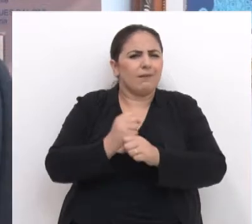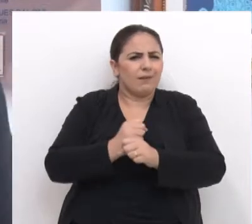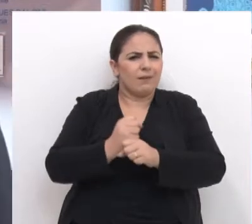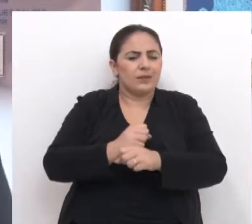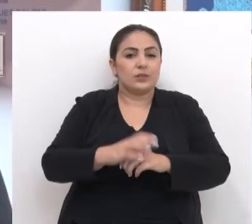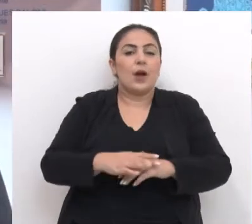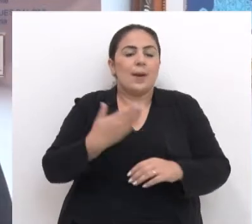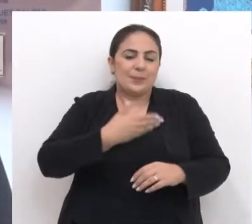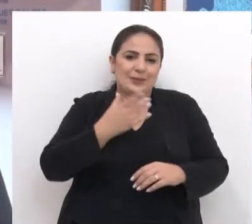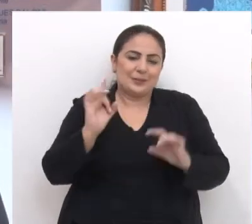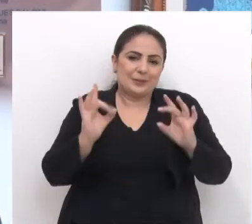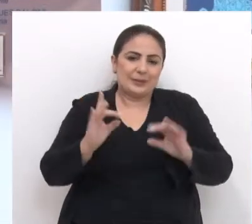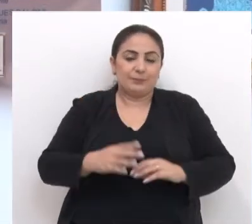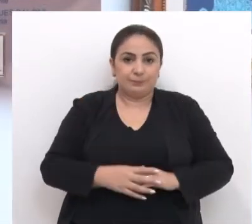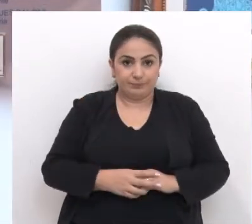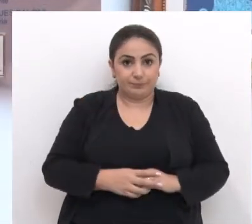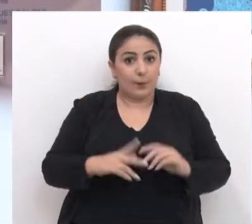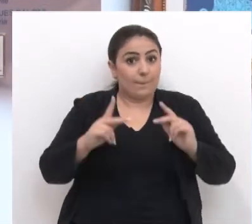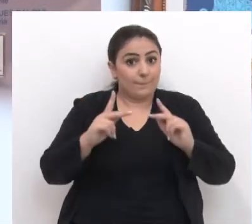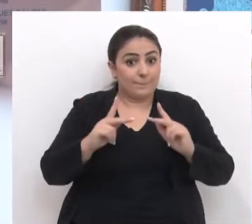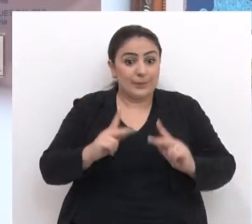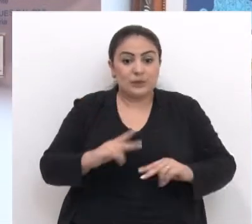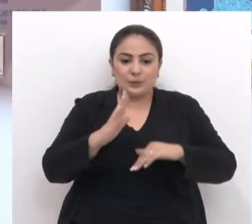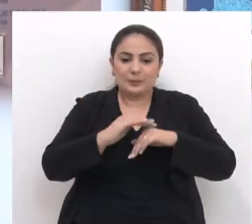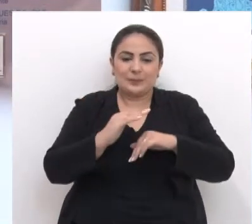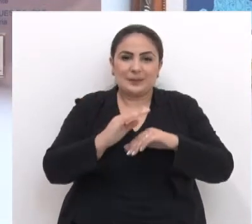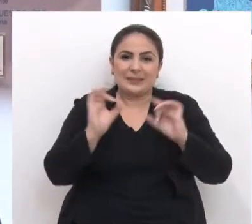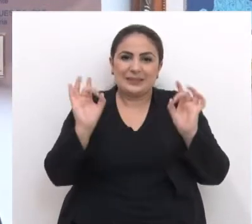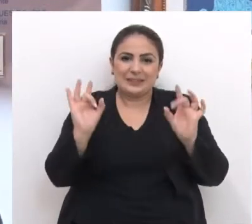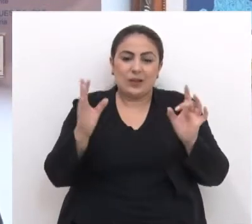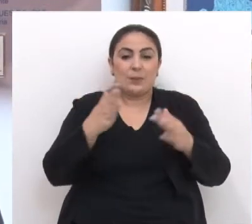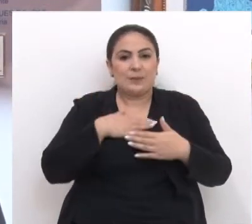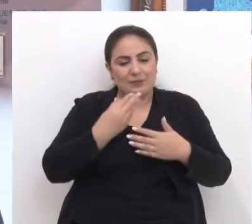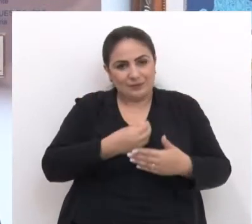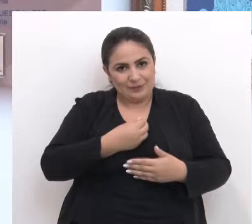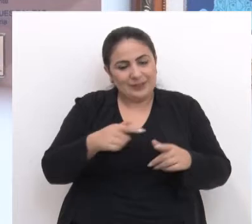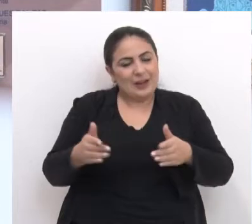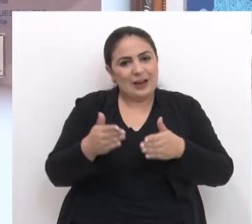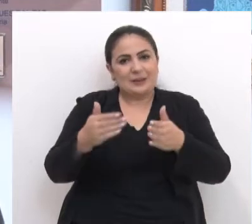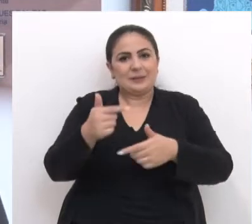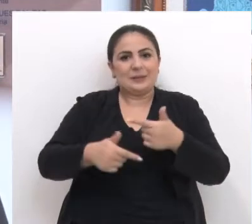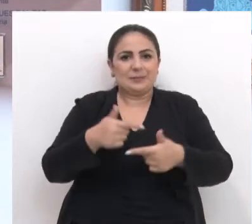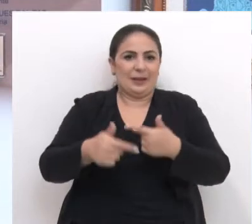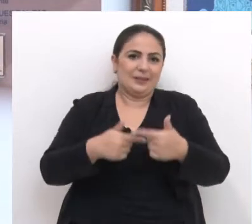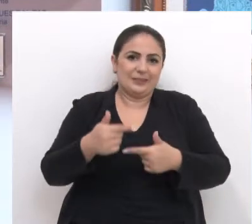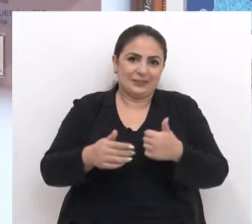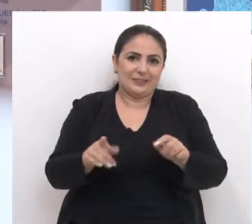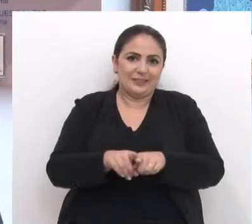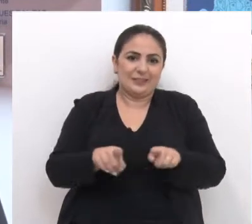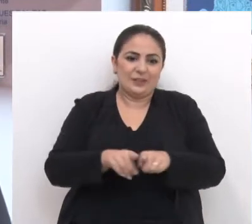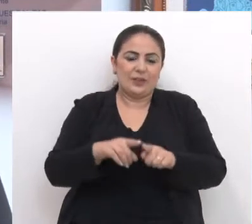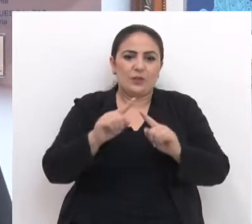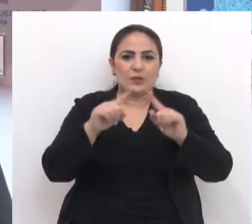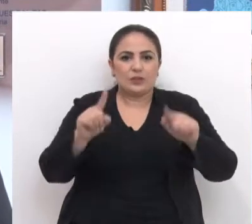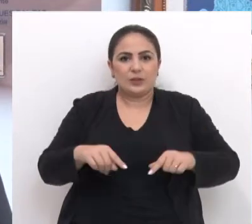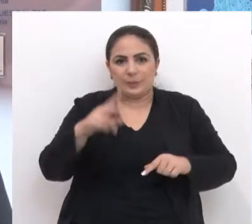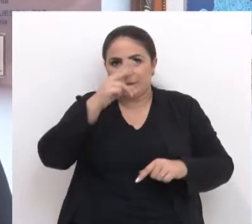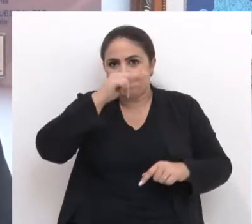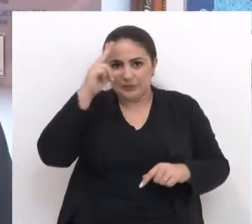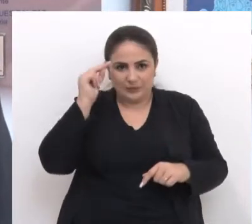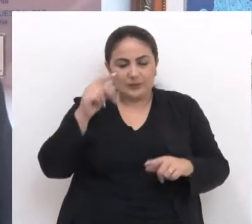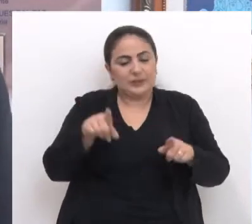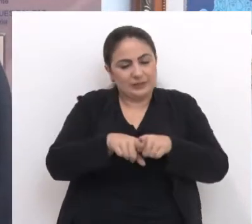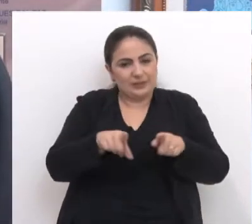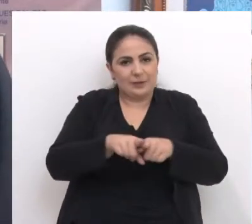alguns anos, então é um amigo especial. É uma pessoa muito especial na minha vida e na minha trajetória quanto funcionária